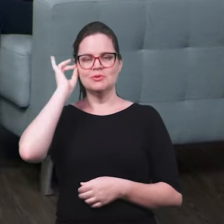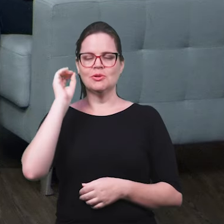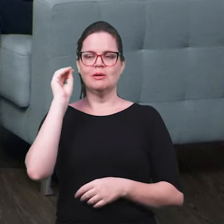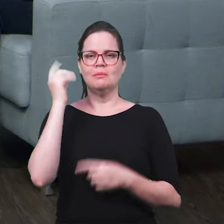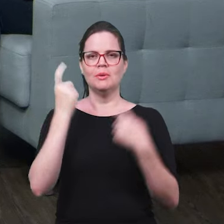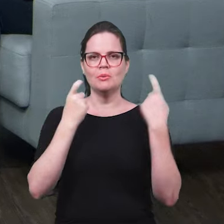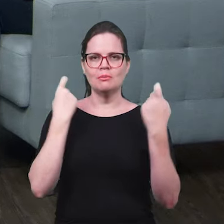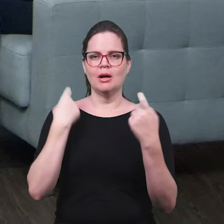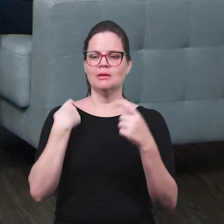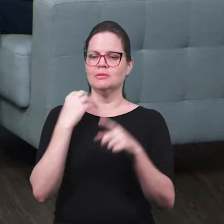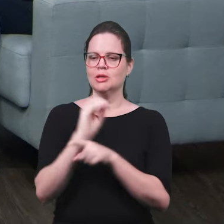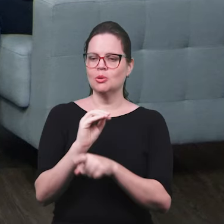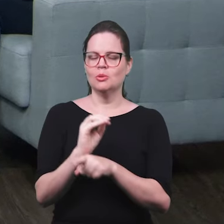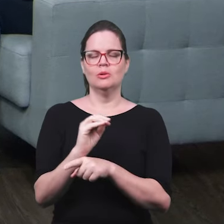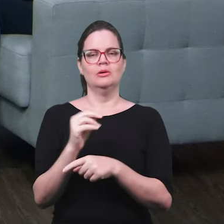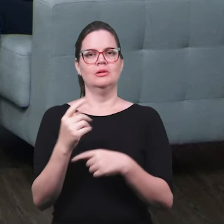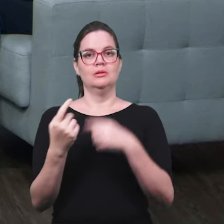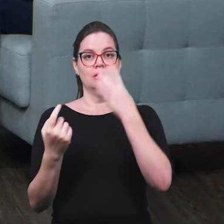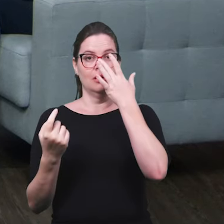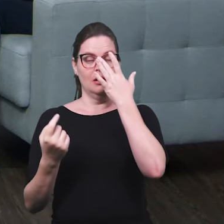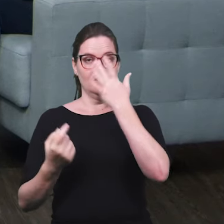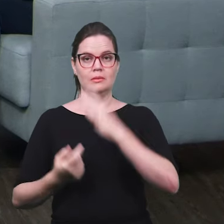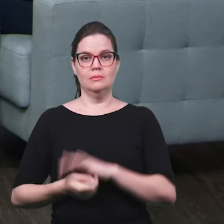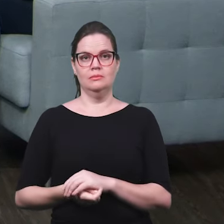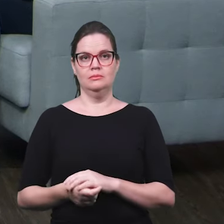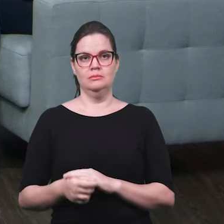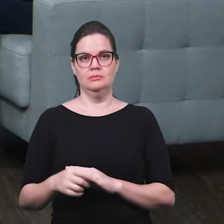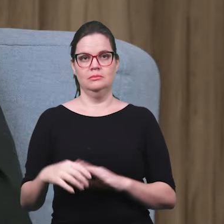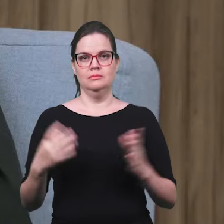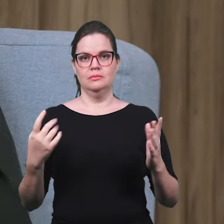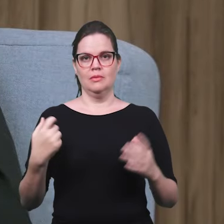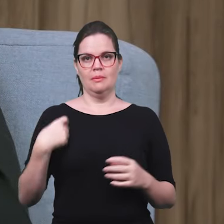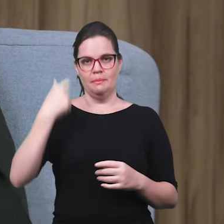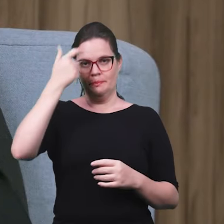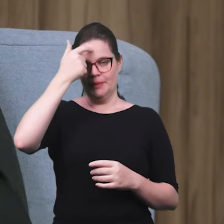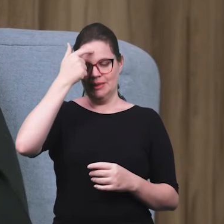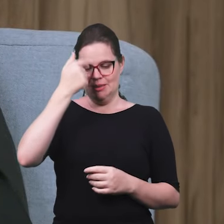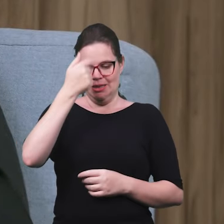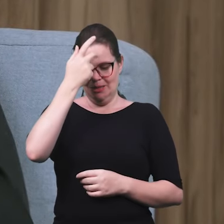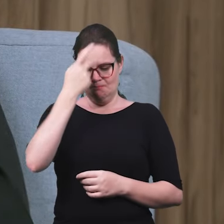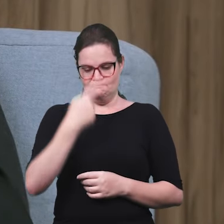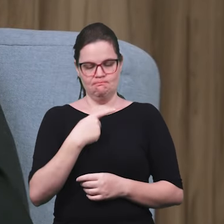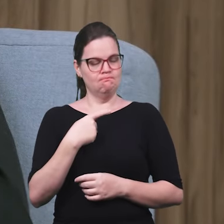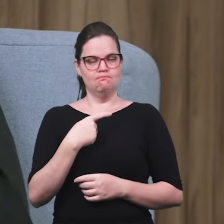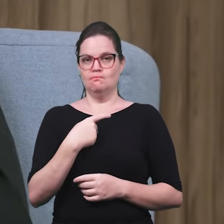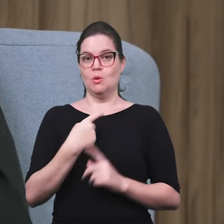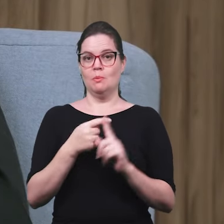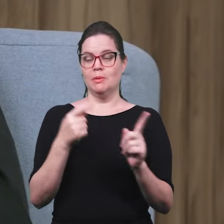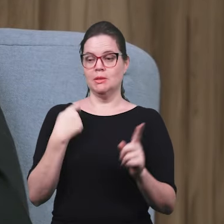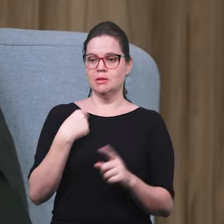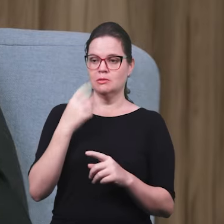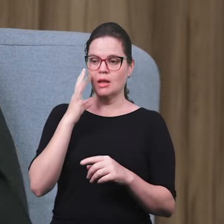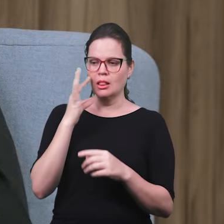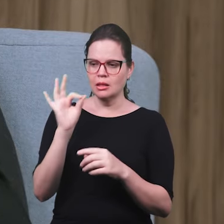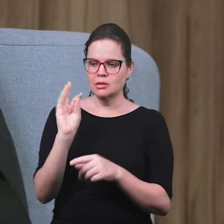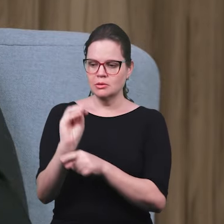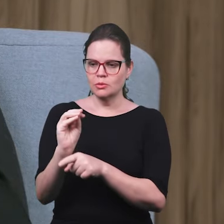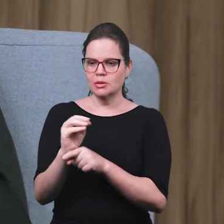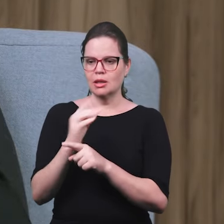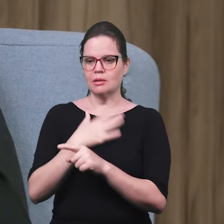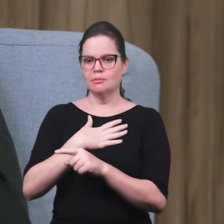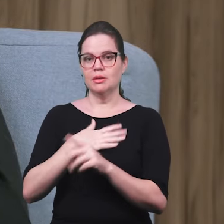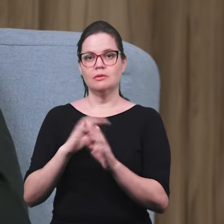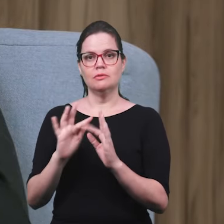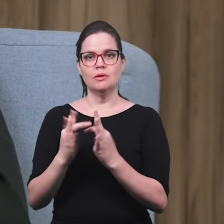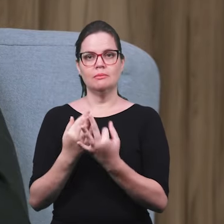que está preocupado, é aquele que ele não está se importando com ele, mas ele fala bem assim, não, eu preciso dar uma atenção à minha